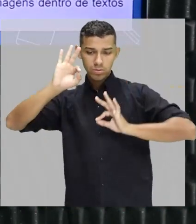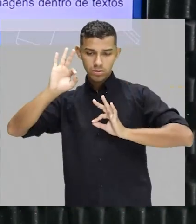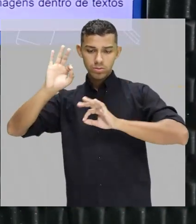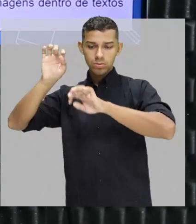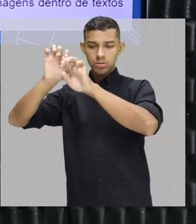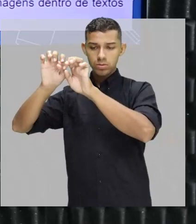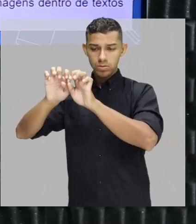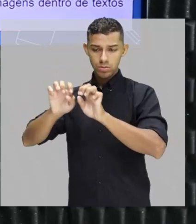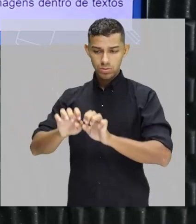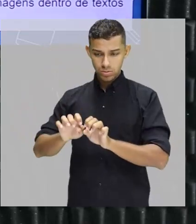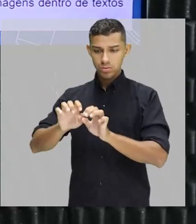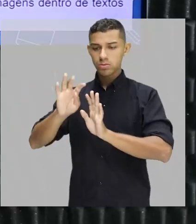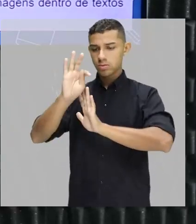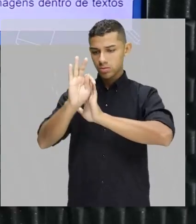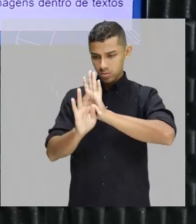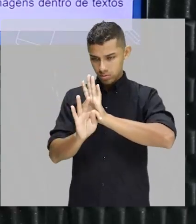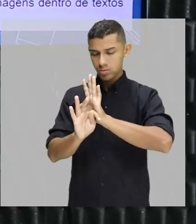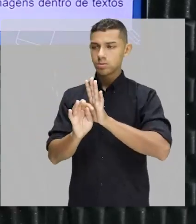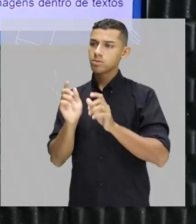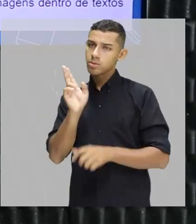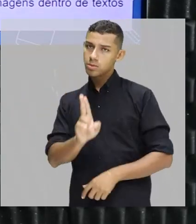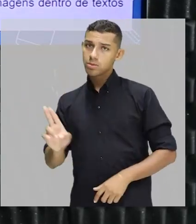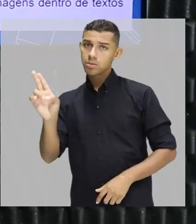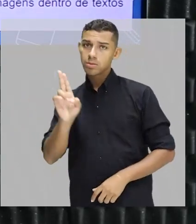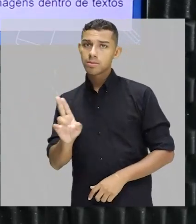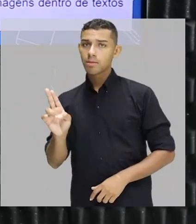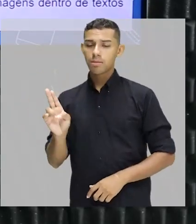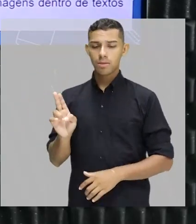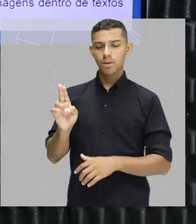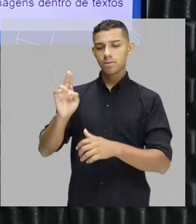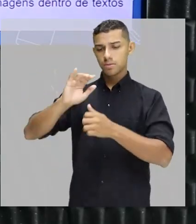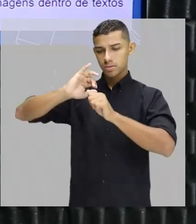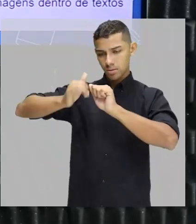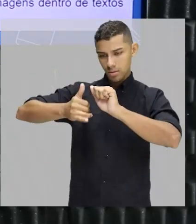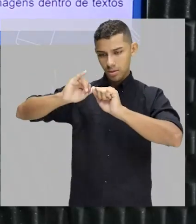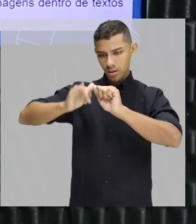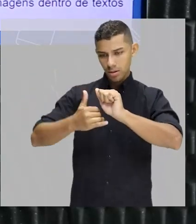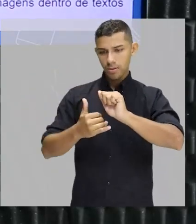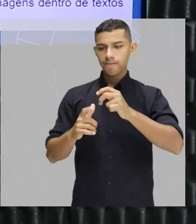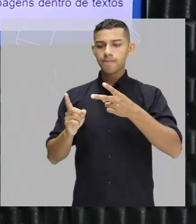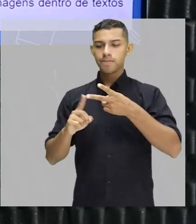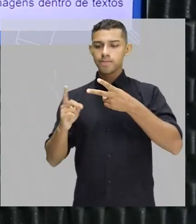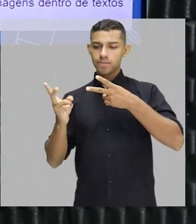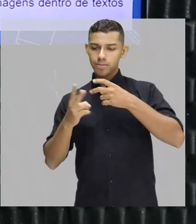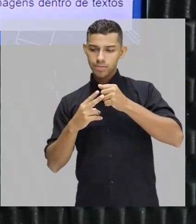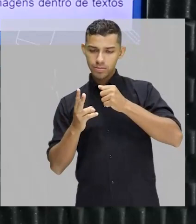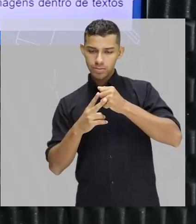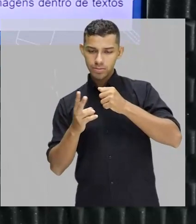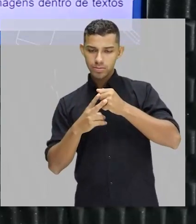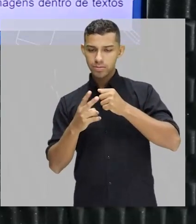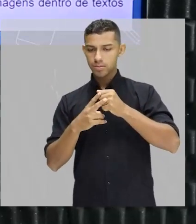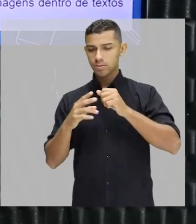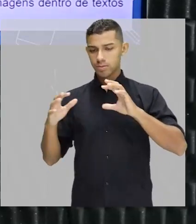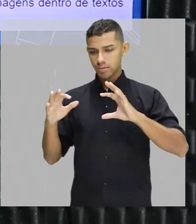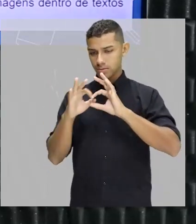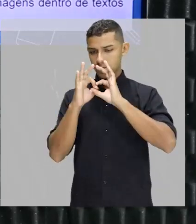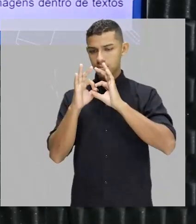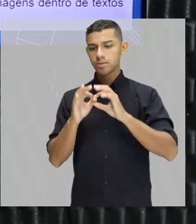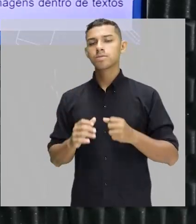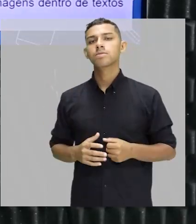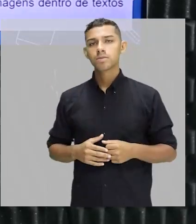do texto descritivo, são utilizados adjetivos, verbos de ligação, metáfora e